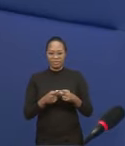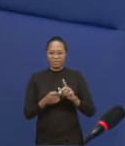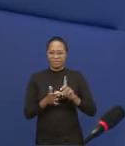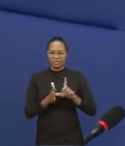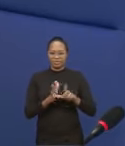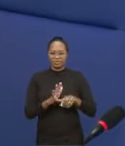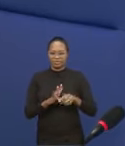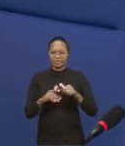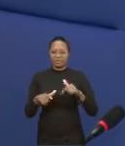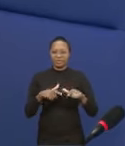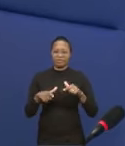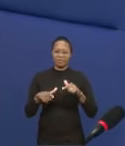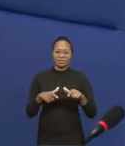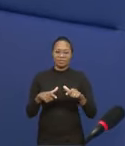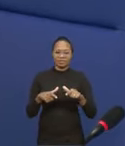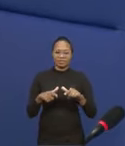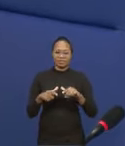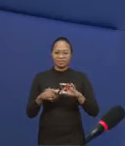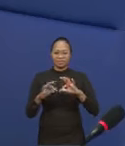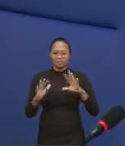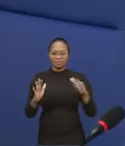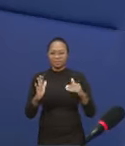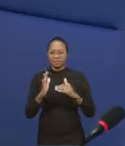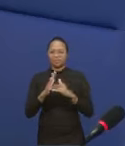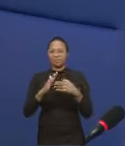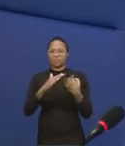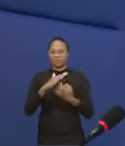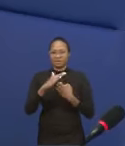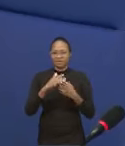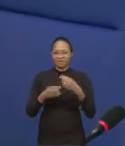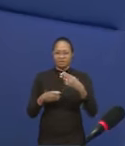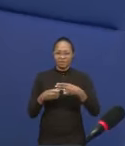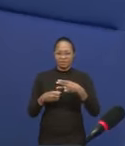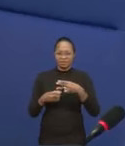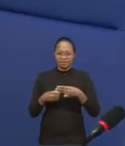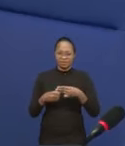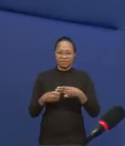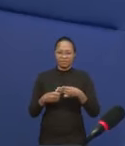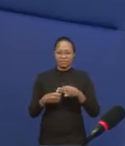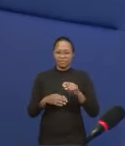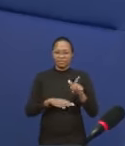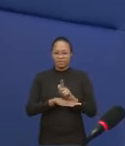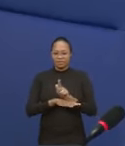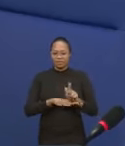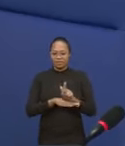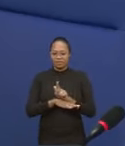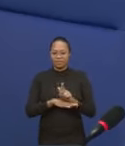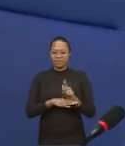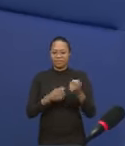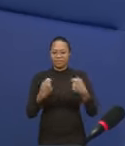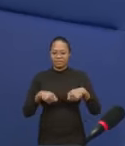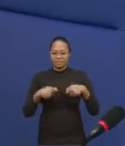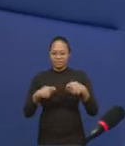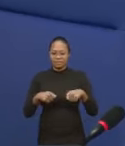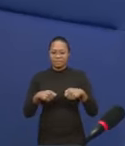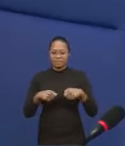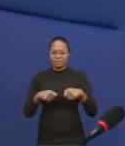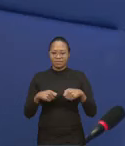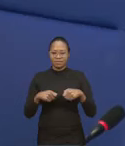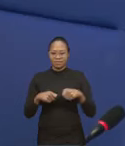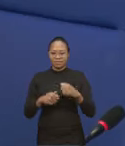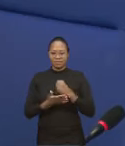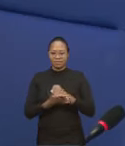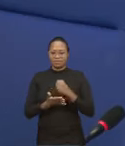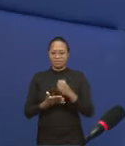prestação de conta, haja visto que toda empresa que presta serviço para o município, gestão para o município, precisa fazer essa prestação de